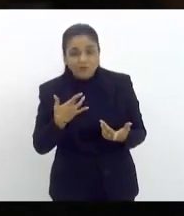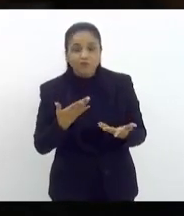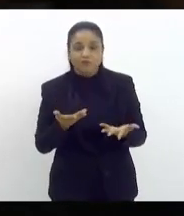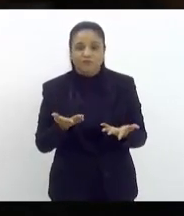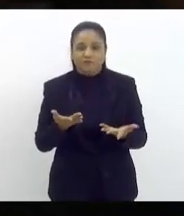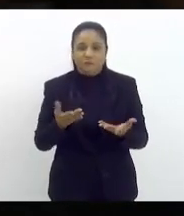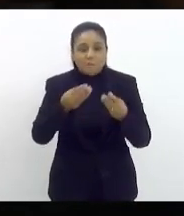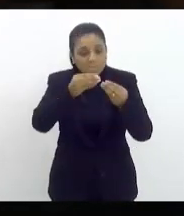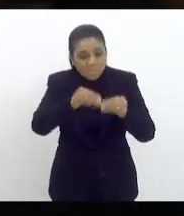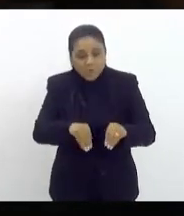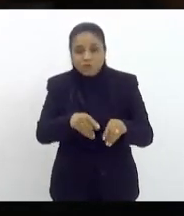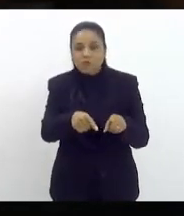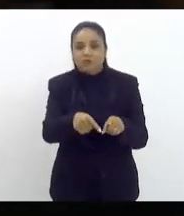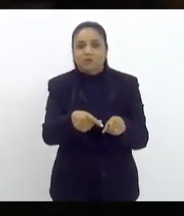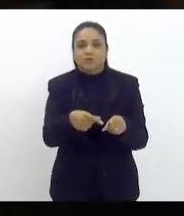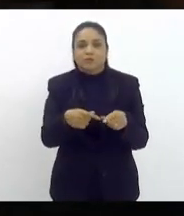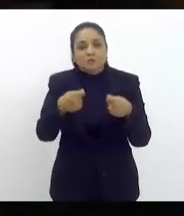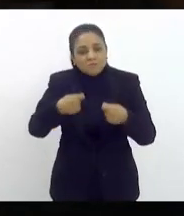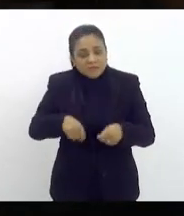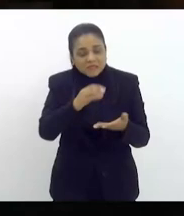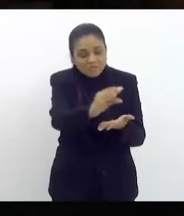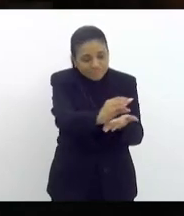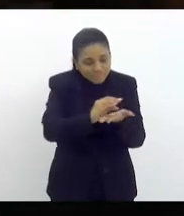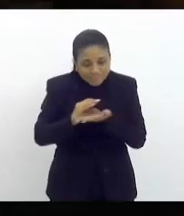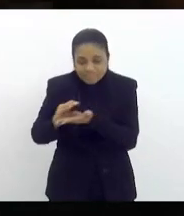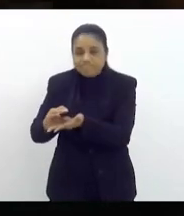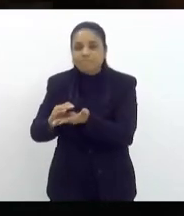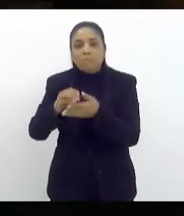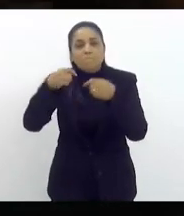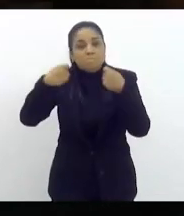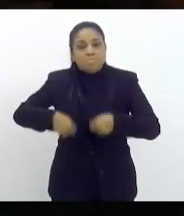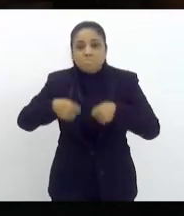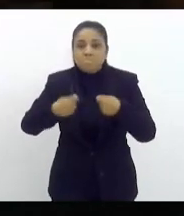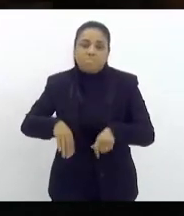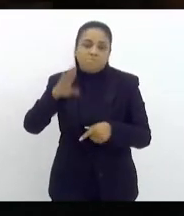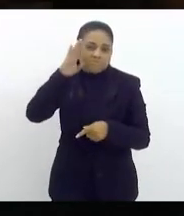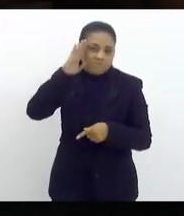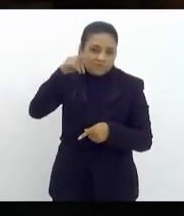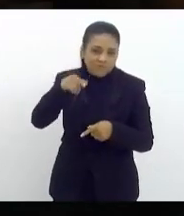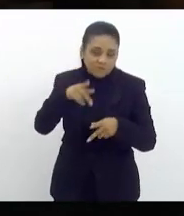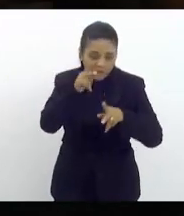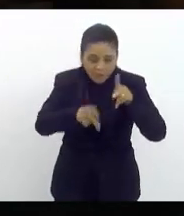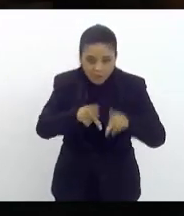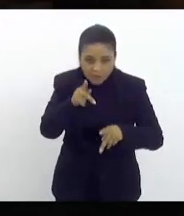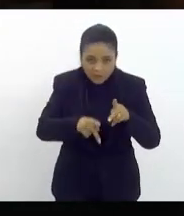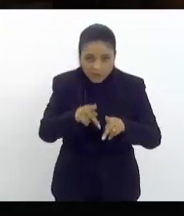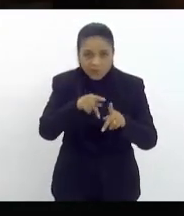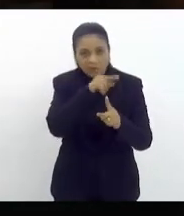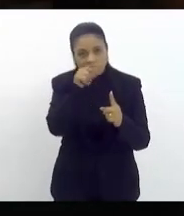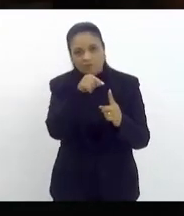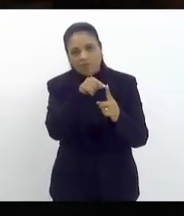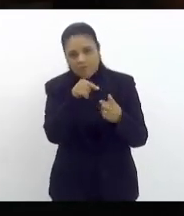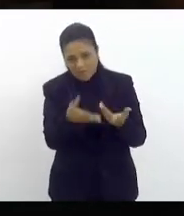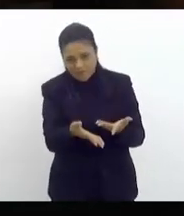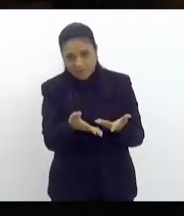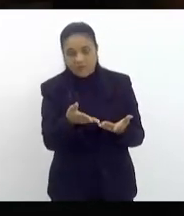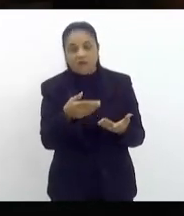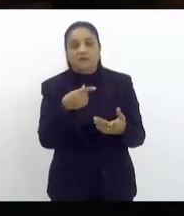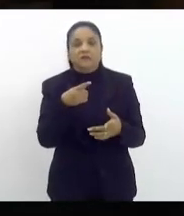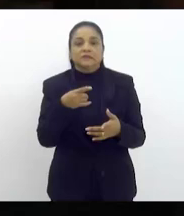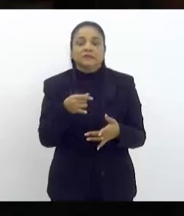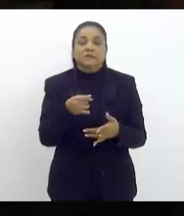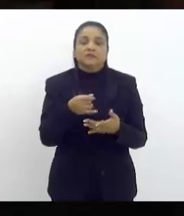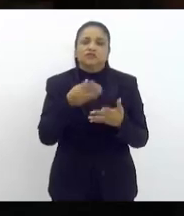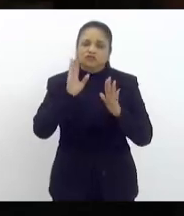necessários para a possibilidade de existência da nossa população. Não à toa oferecemos várias